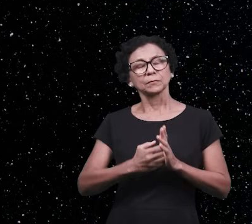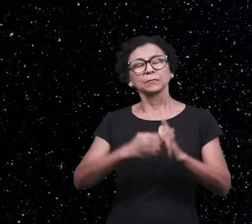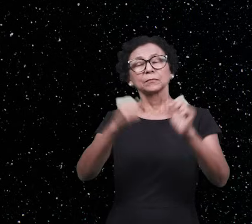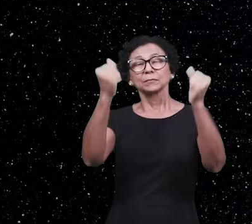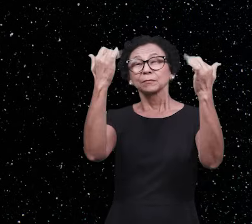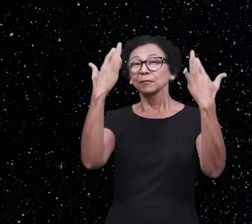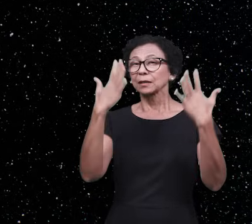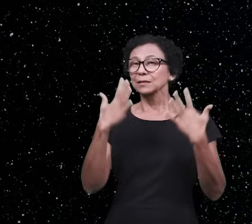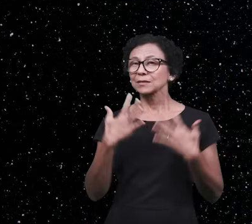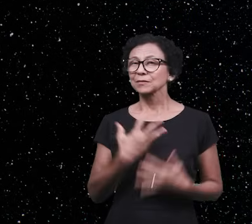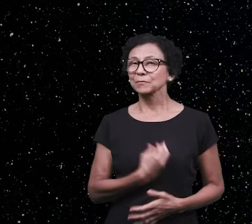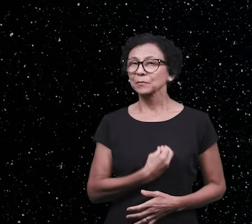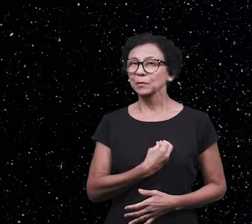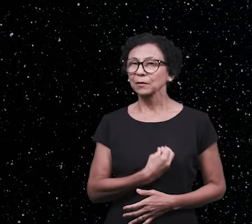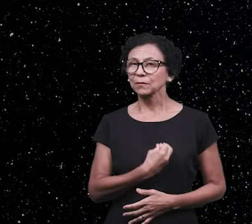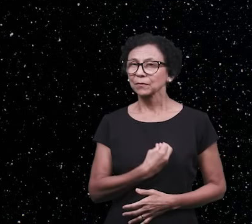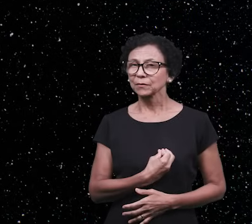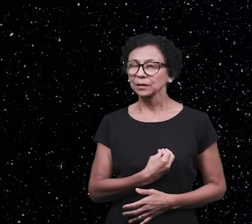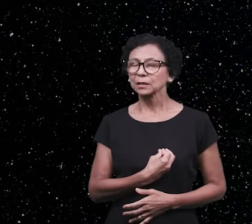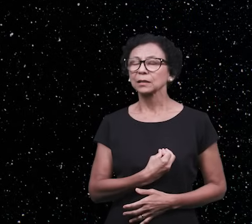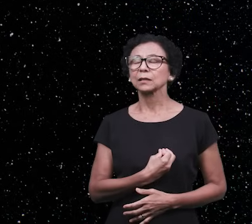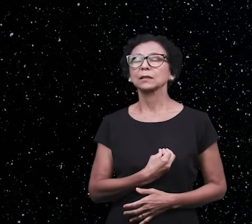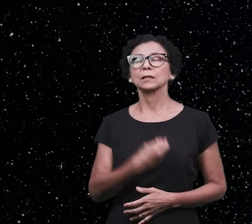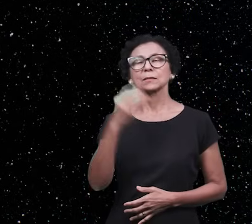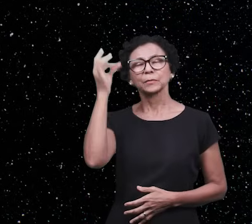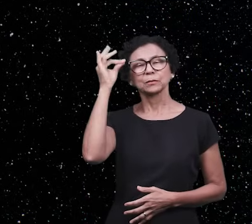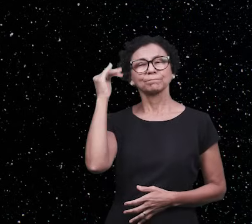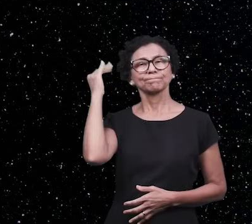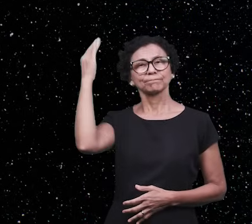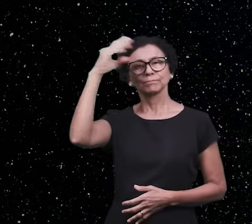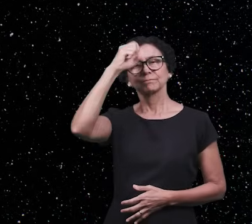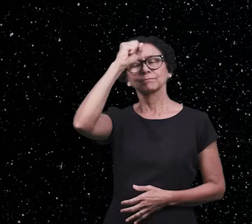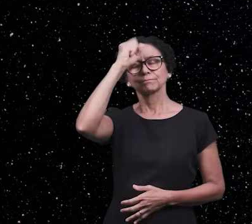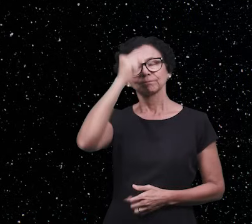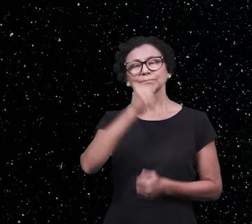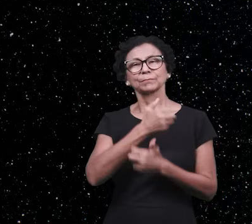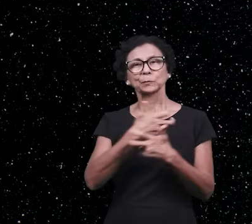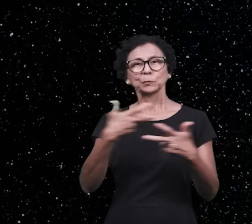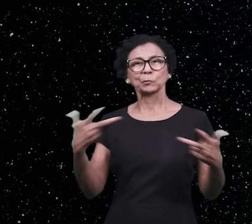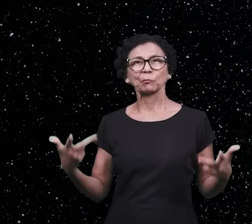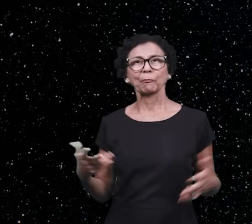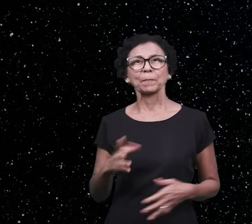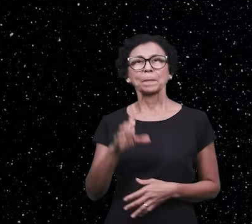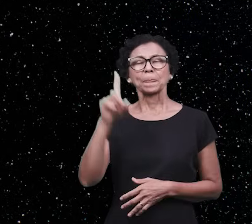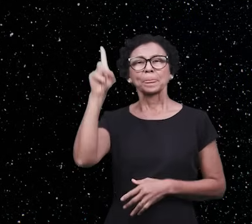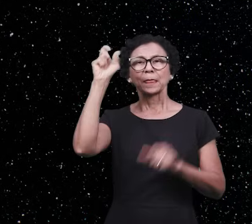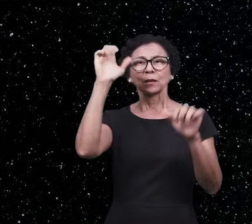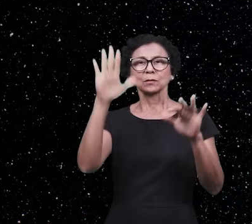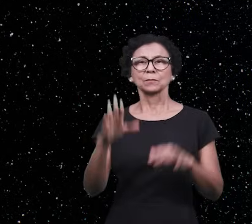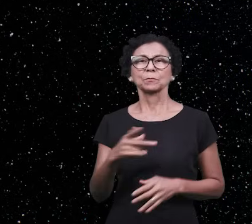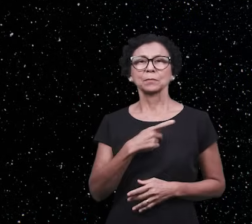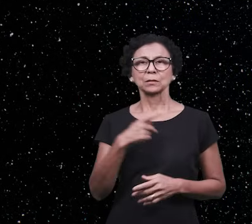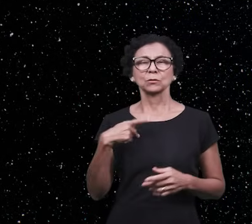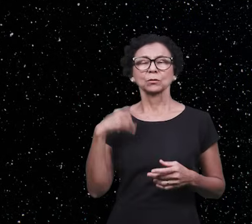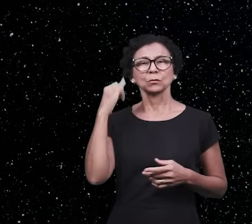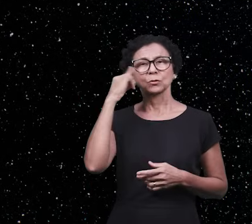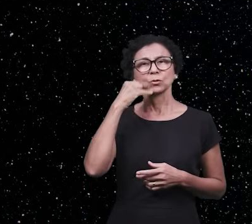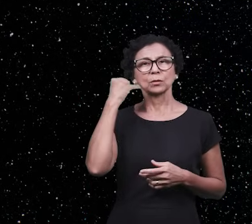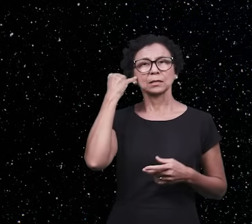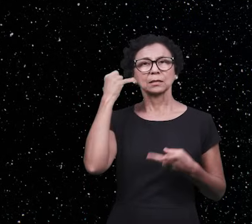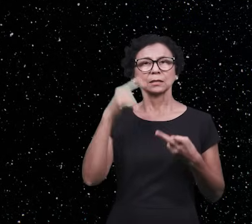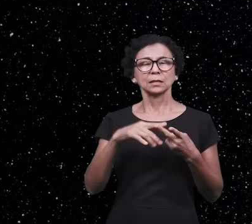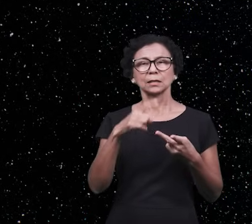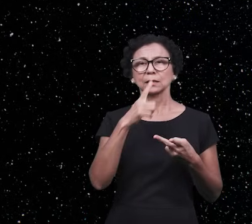minha vida. Eu tenho sido muito edificada, tenho aprendido muito. Que Deus abençoe a vida do pastor Josias, do